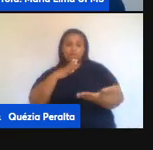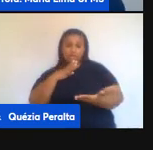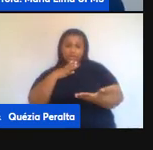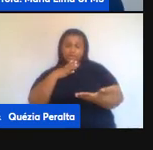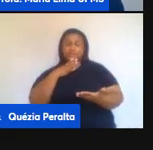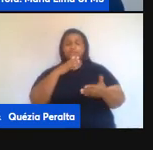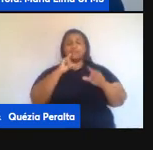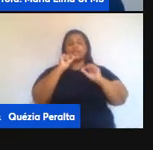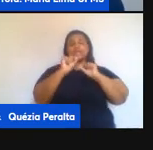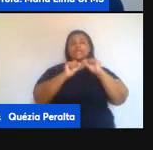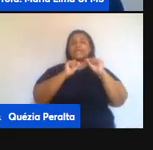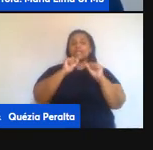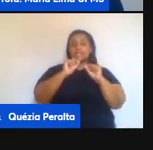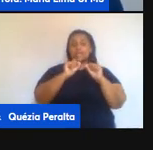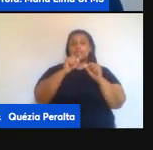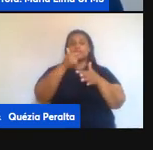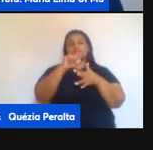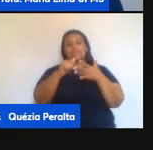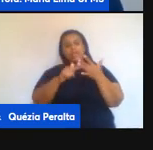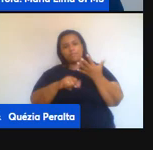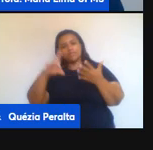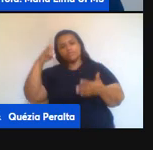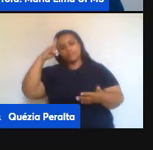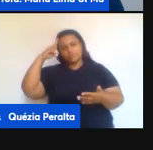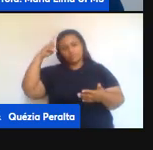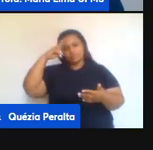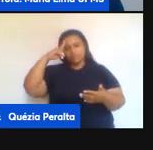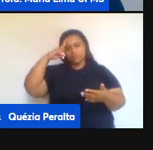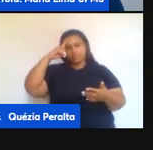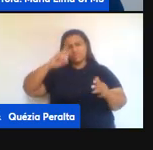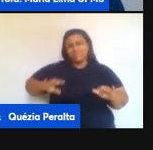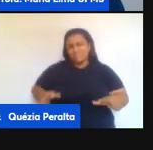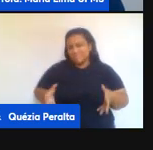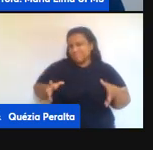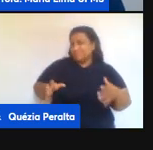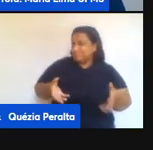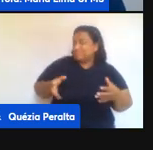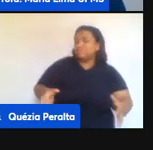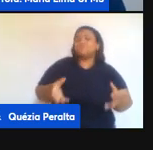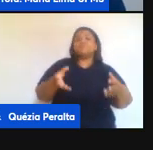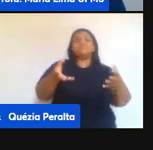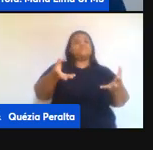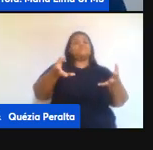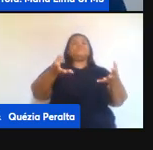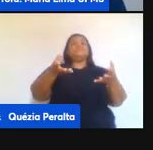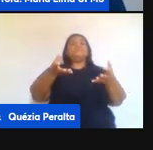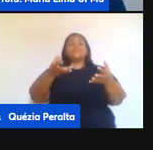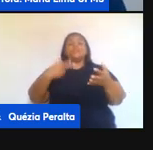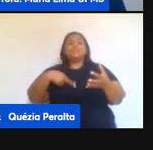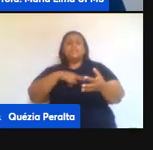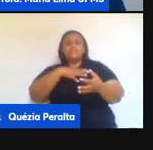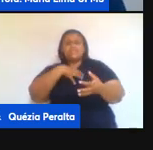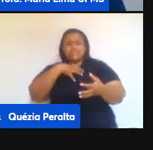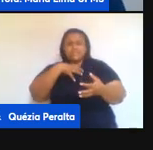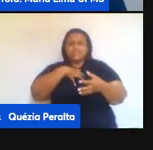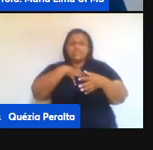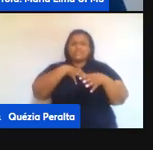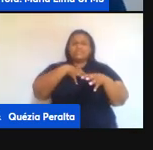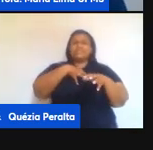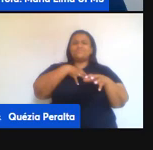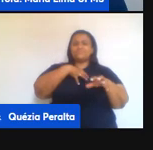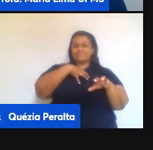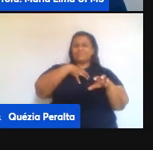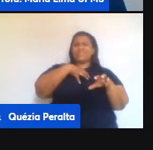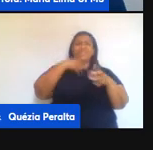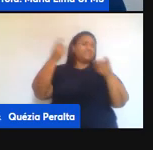essas questões do cotidiano, elas nos atropelam de tal forma que muitas vezes nós nos sentimos meio